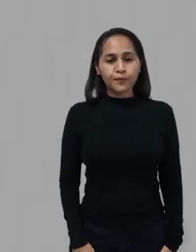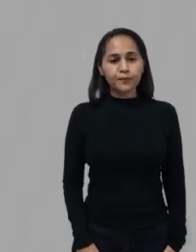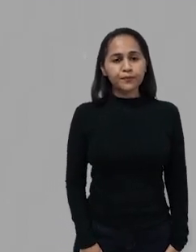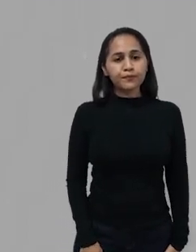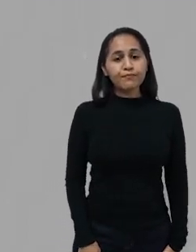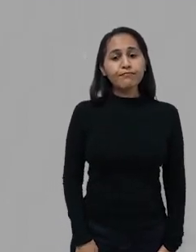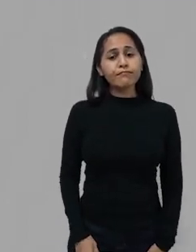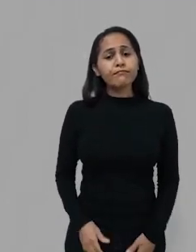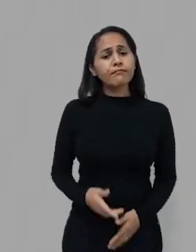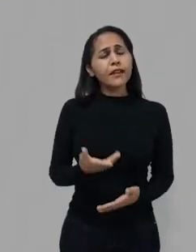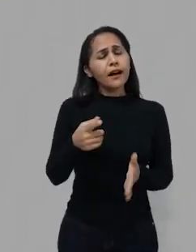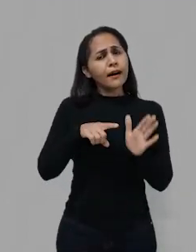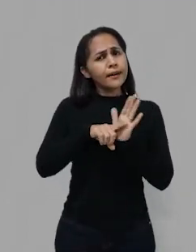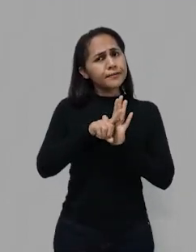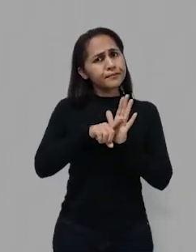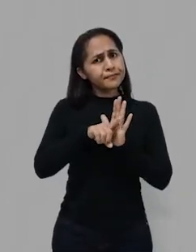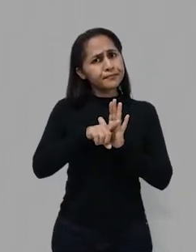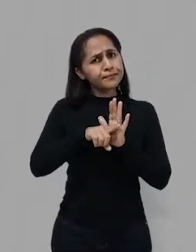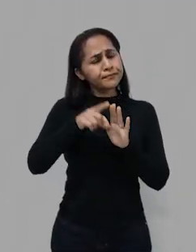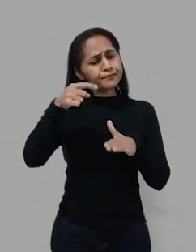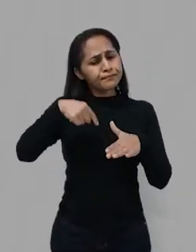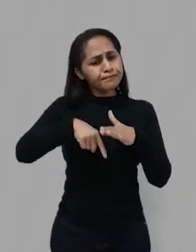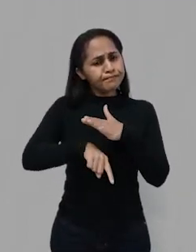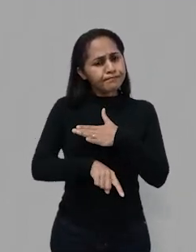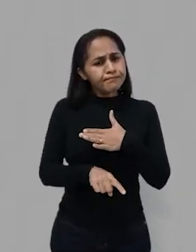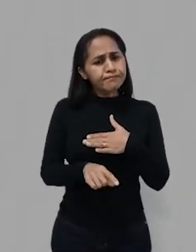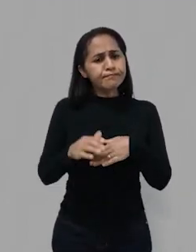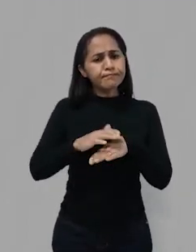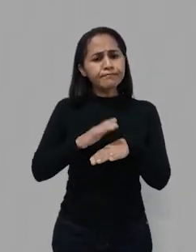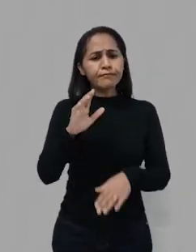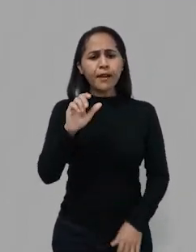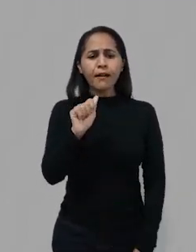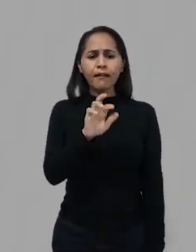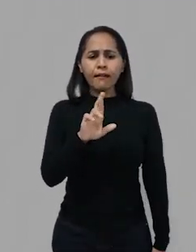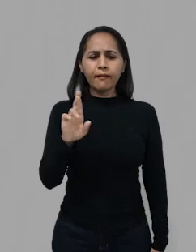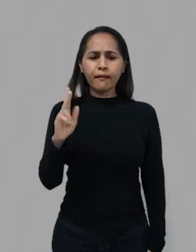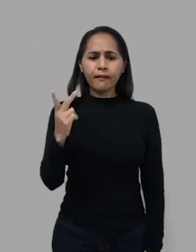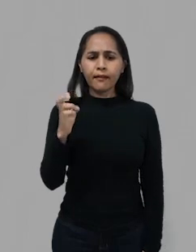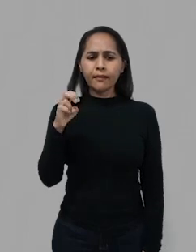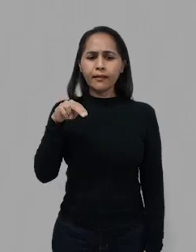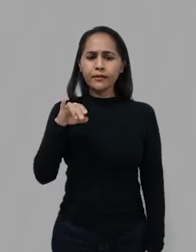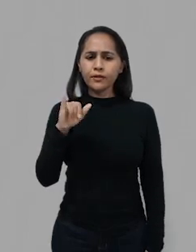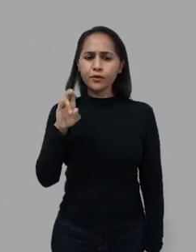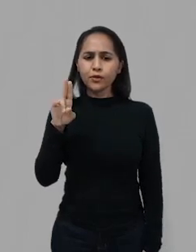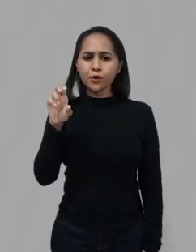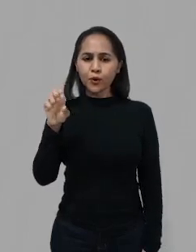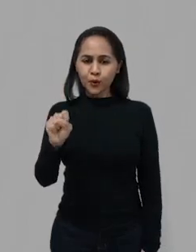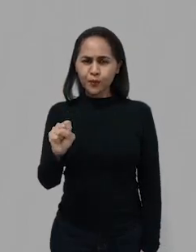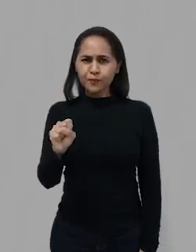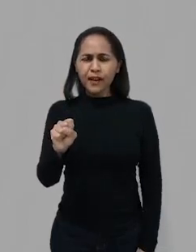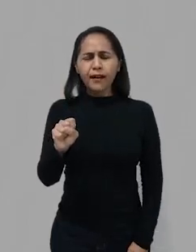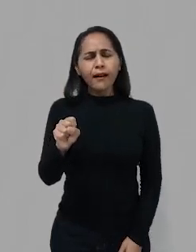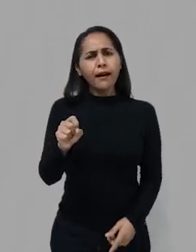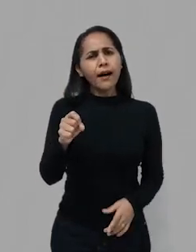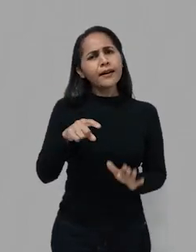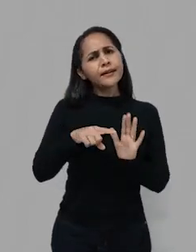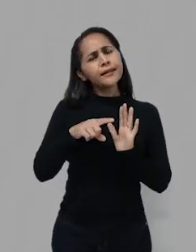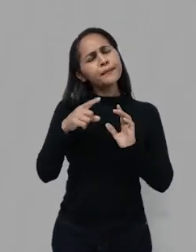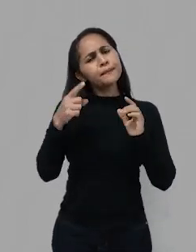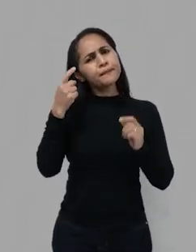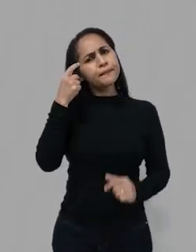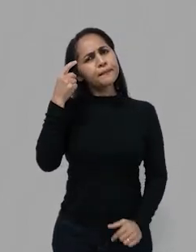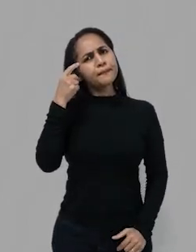o Arrhenius foi aprofundar por que soluções conduziam corrente elétrica e